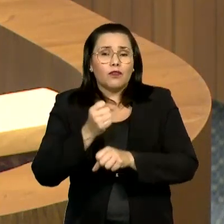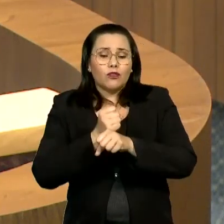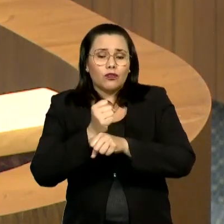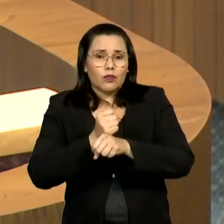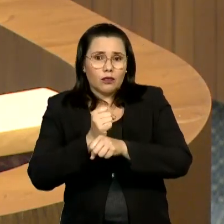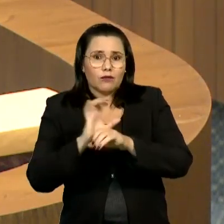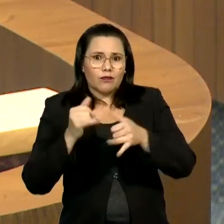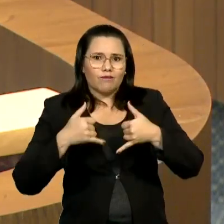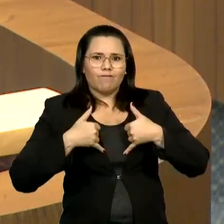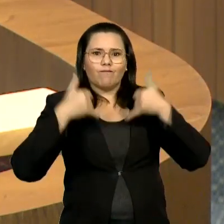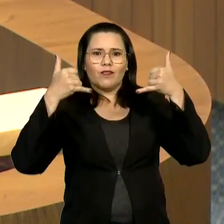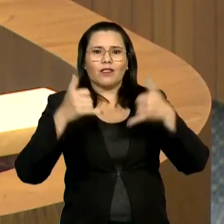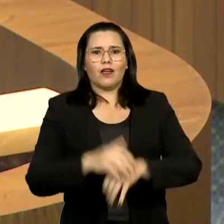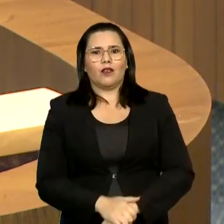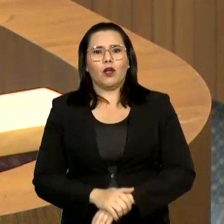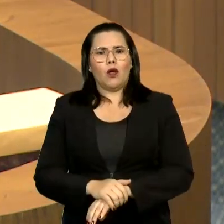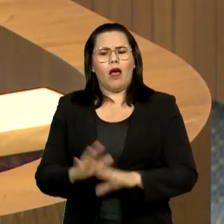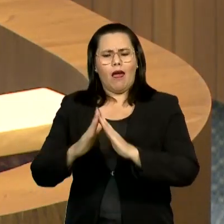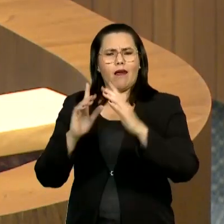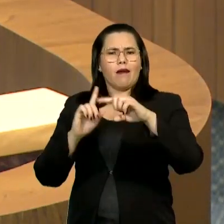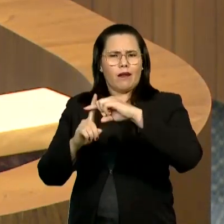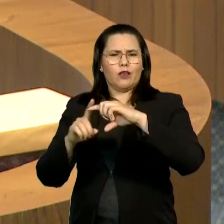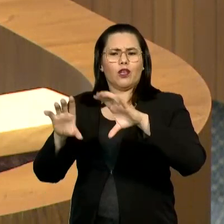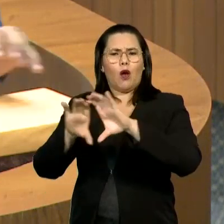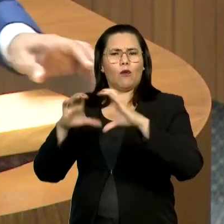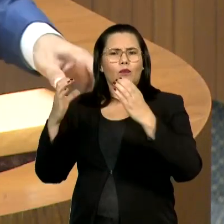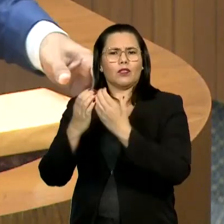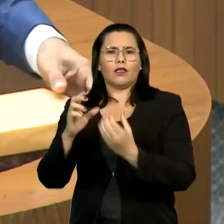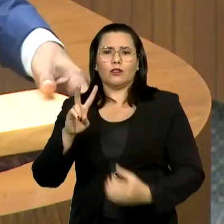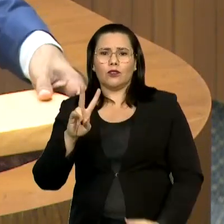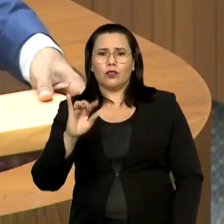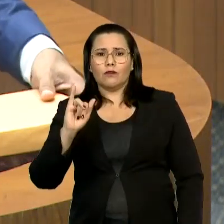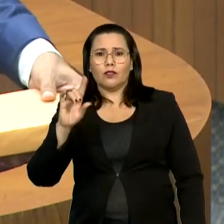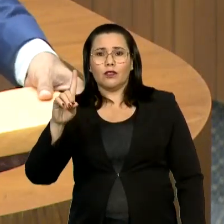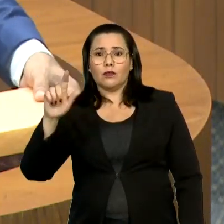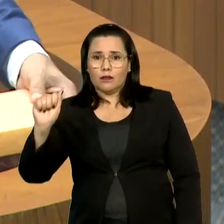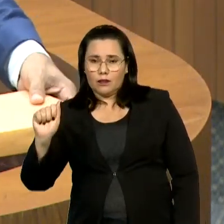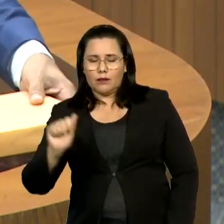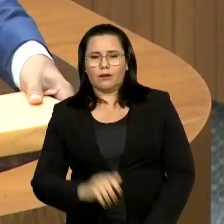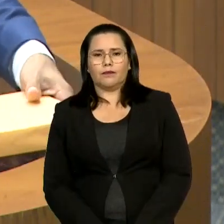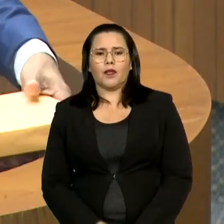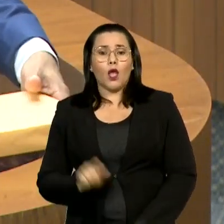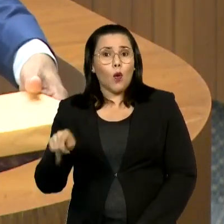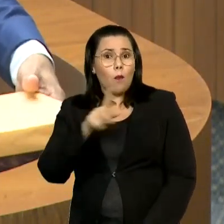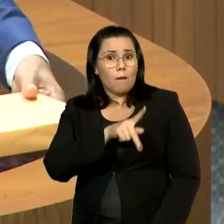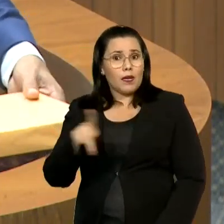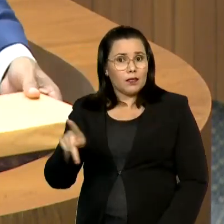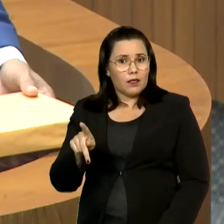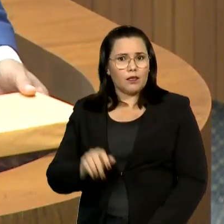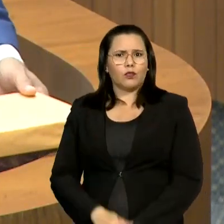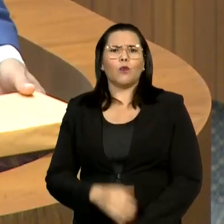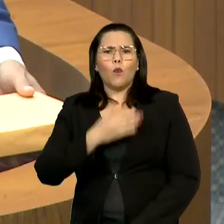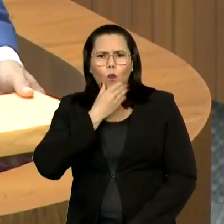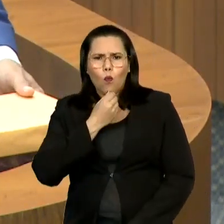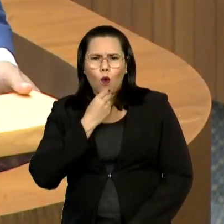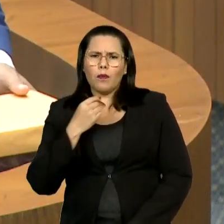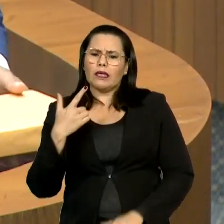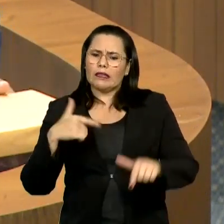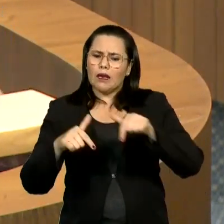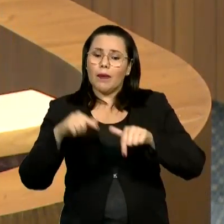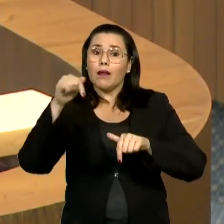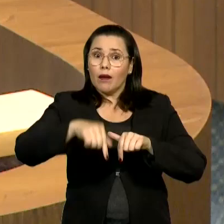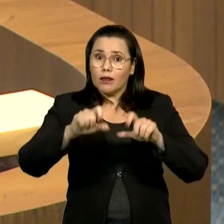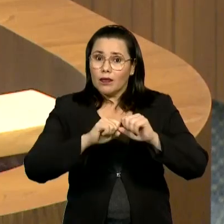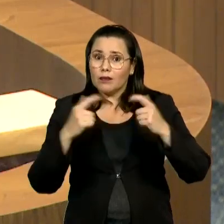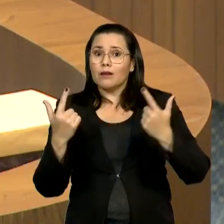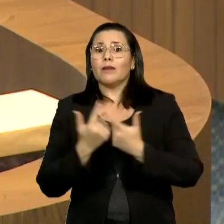comunidade Vida, que tem como presidente um homem que está no nosso meio, que é